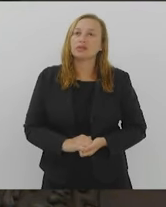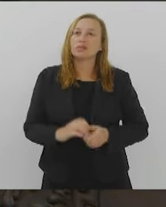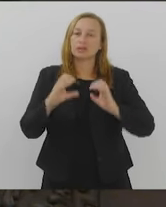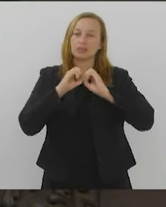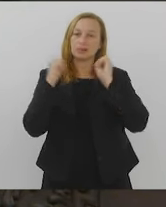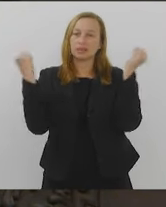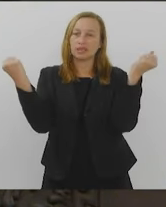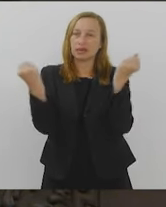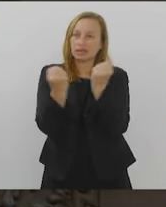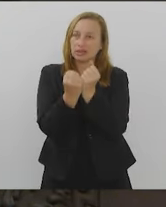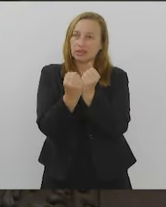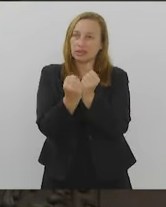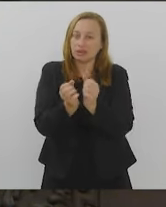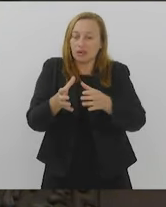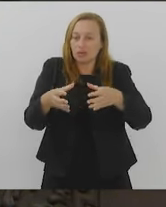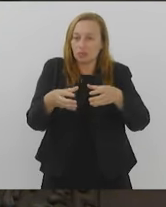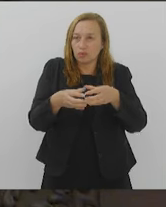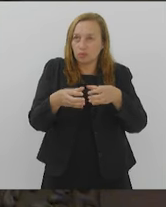Maracanãzinho,